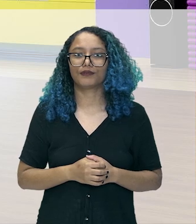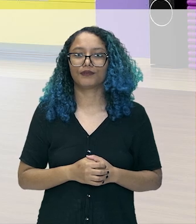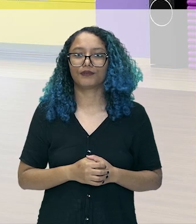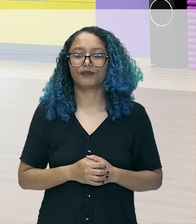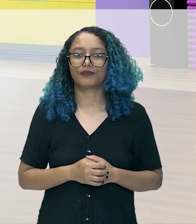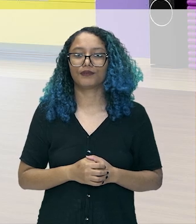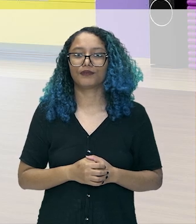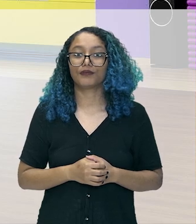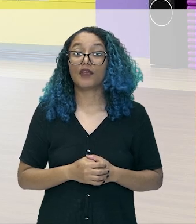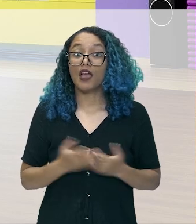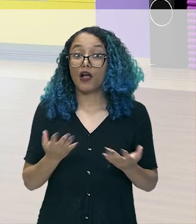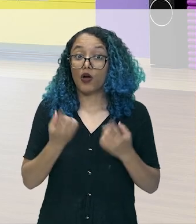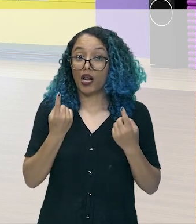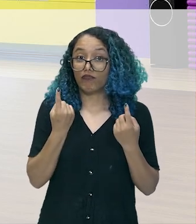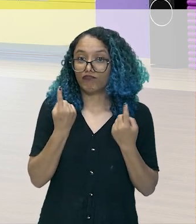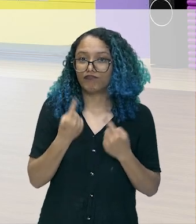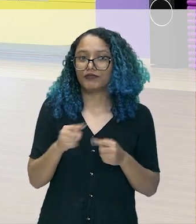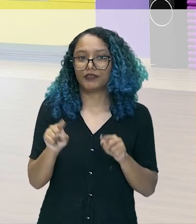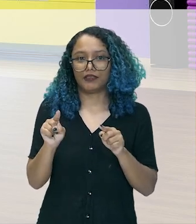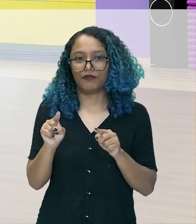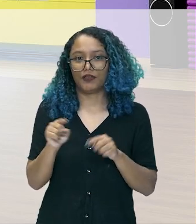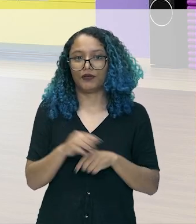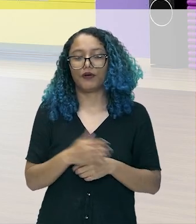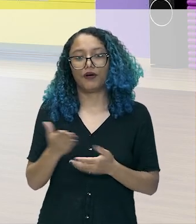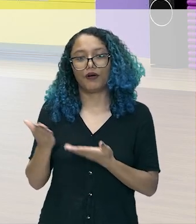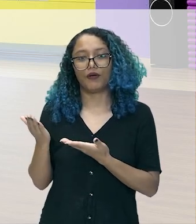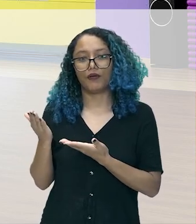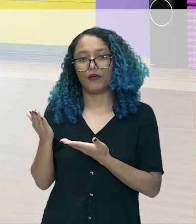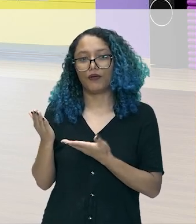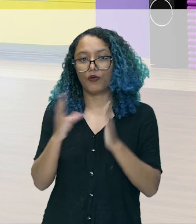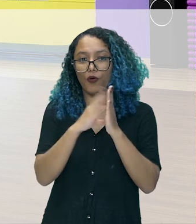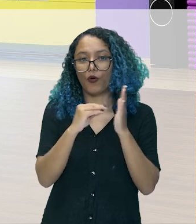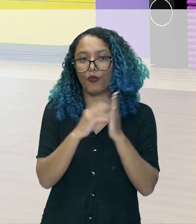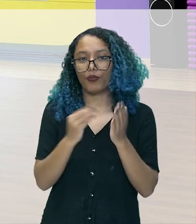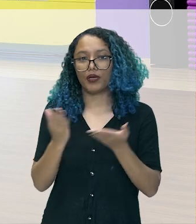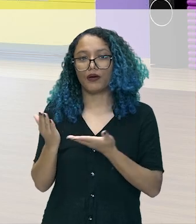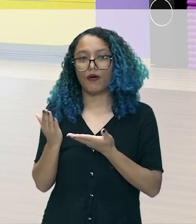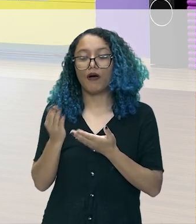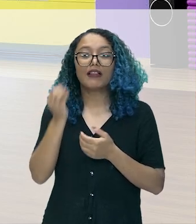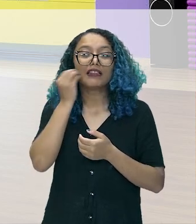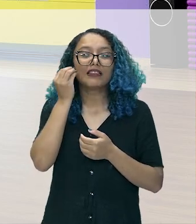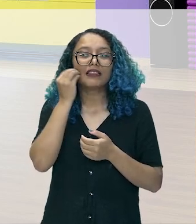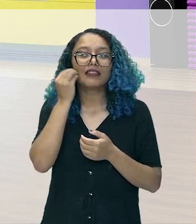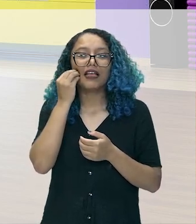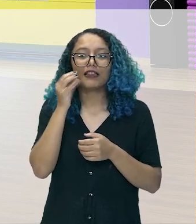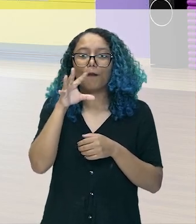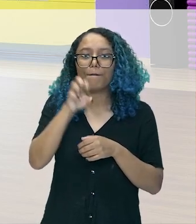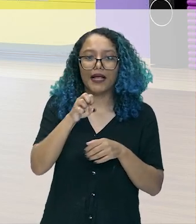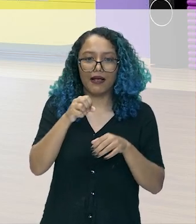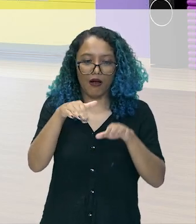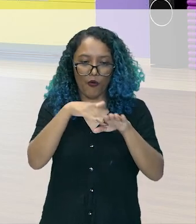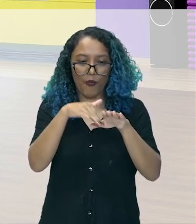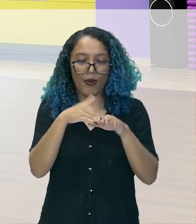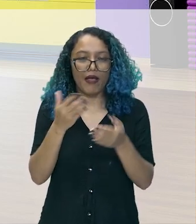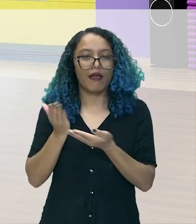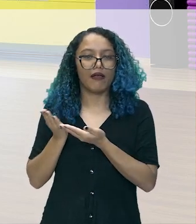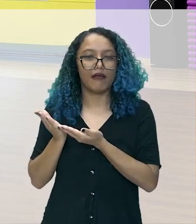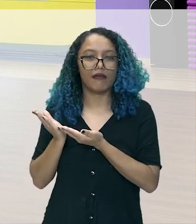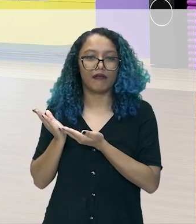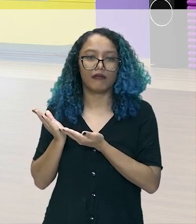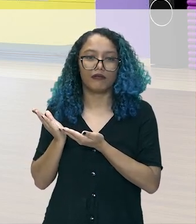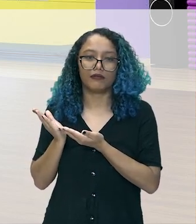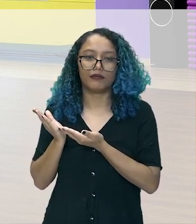pé na frente e atrás. Frente, trás. Frente, trás. Cuidado para não chutar o colega, viu?